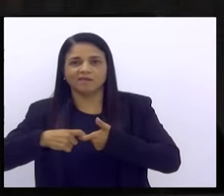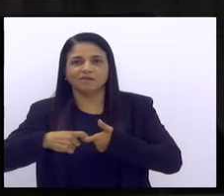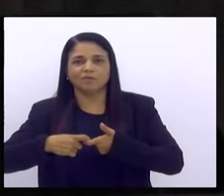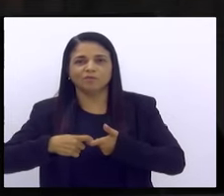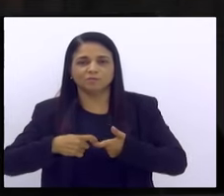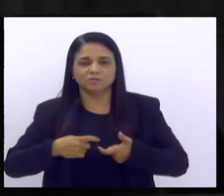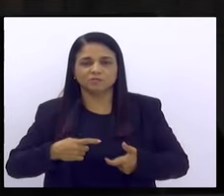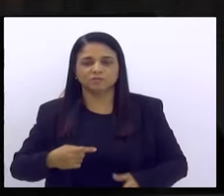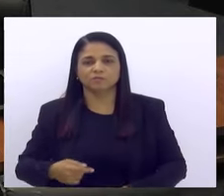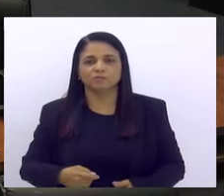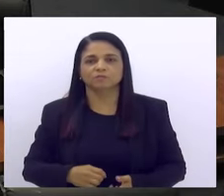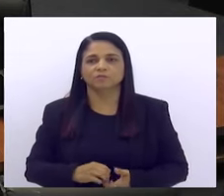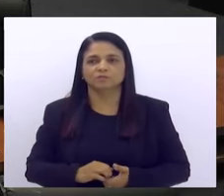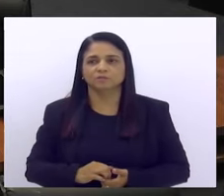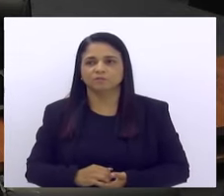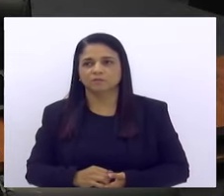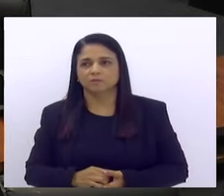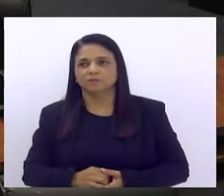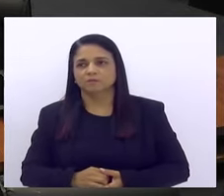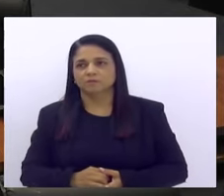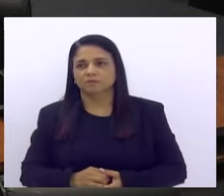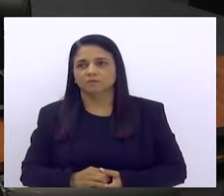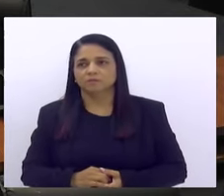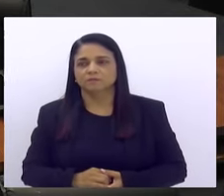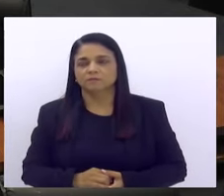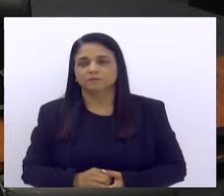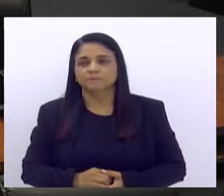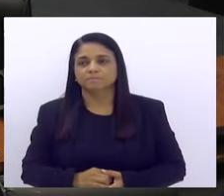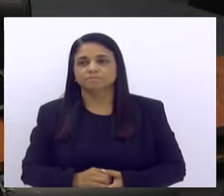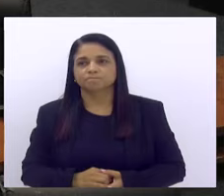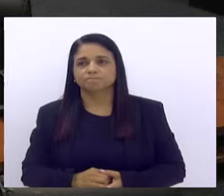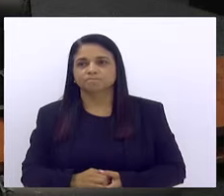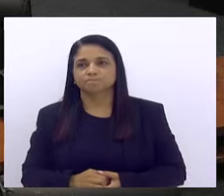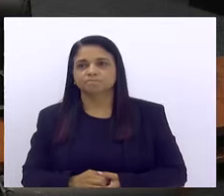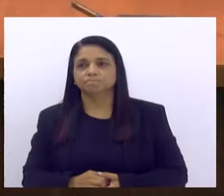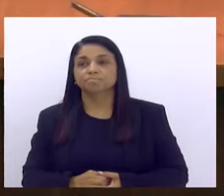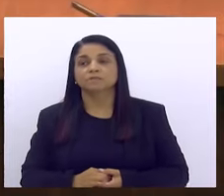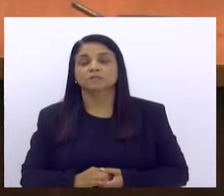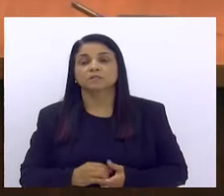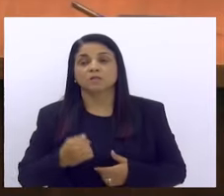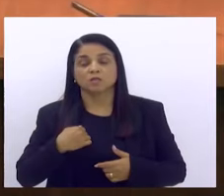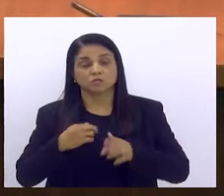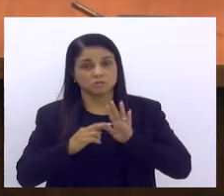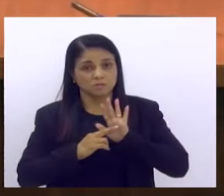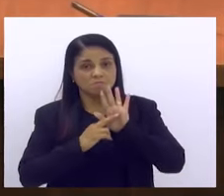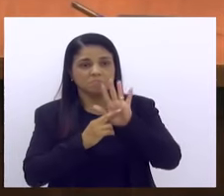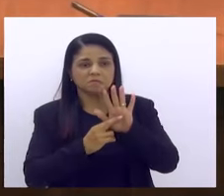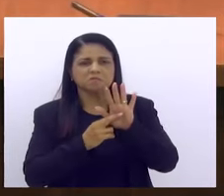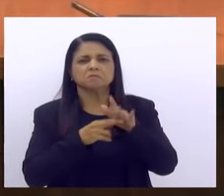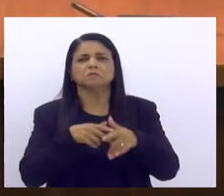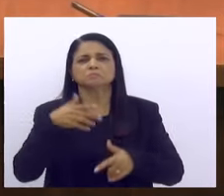Põe não, Rodrigo Amorim. Meu irmão, em primeiro lugar, dizer que me sinto representado com as suas palavras,